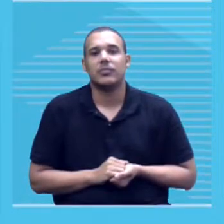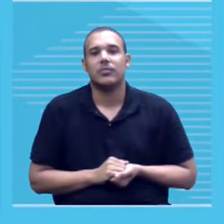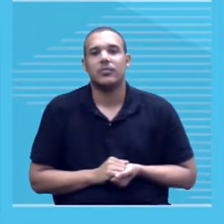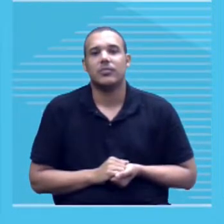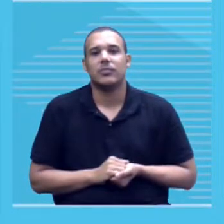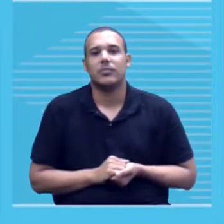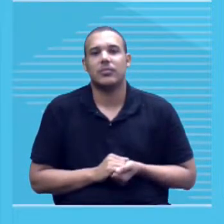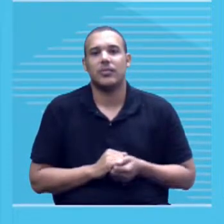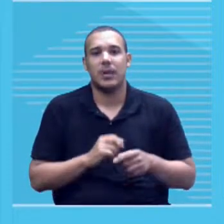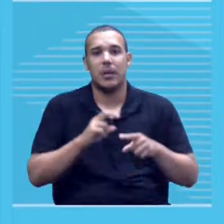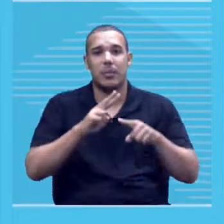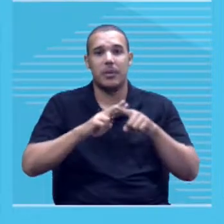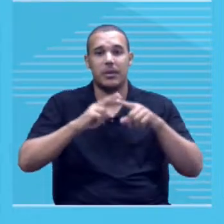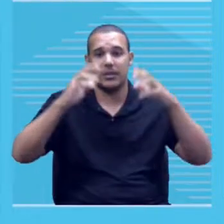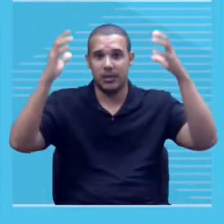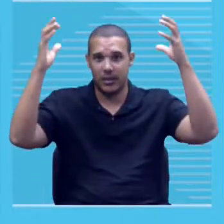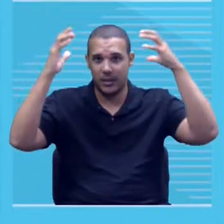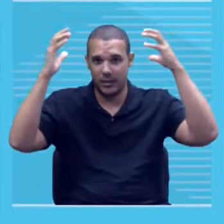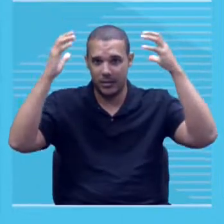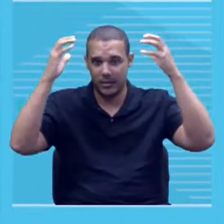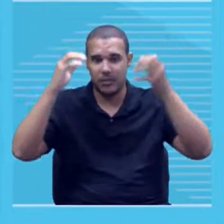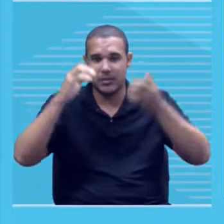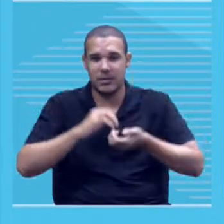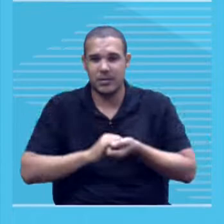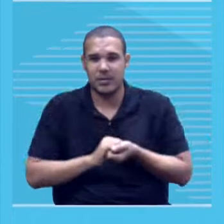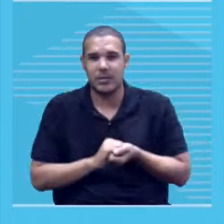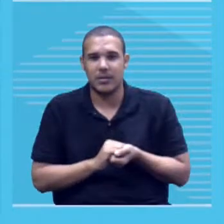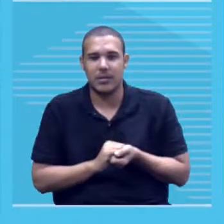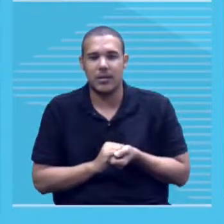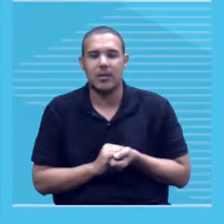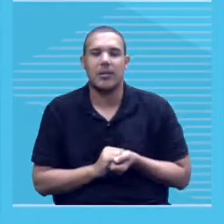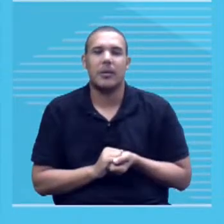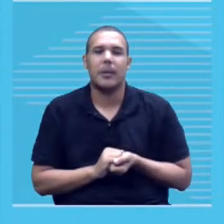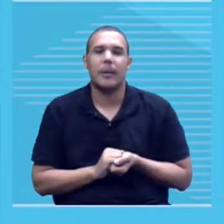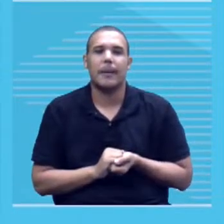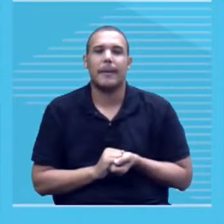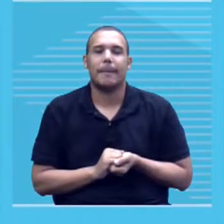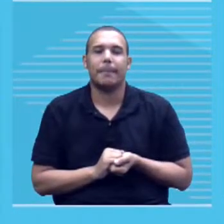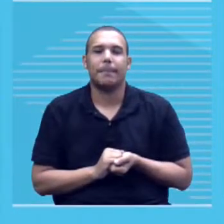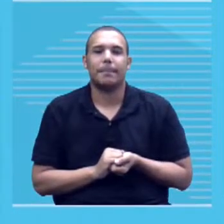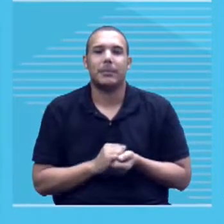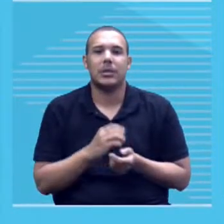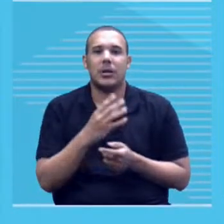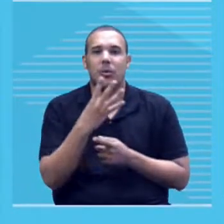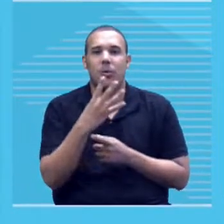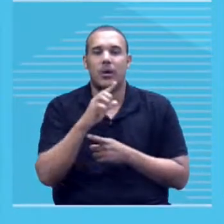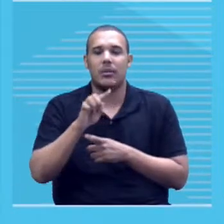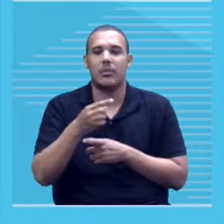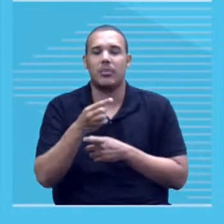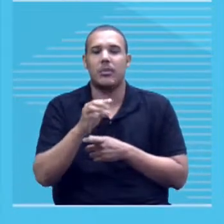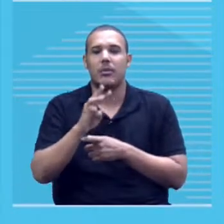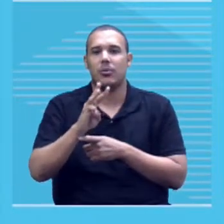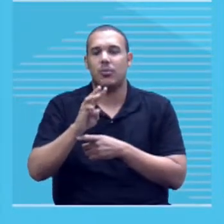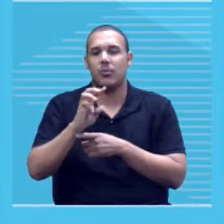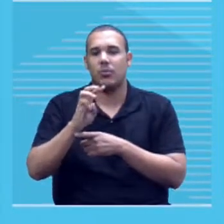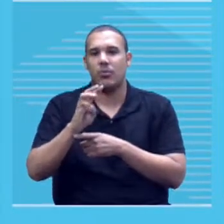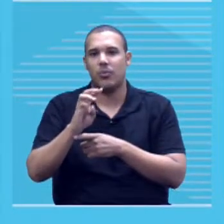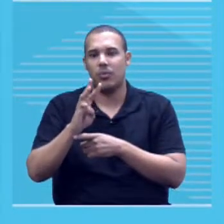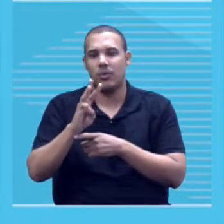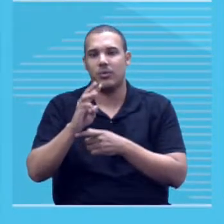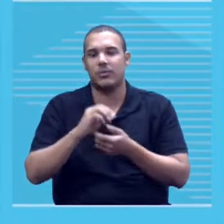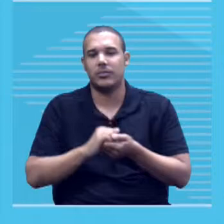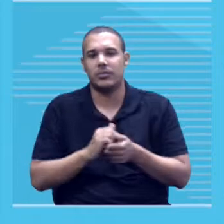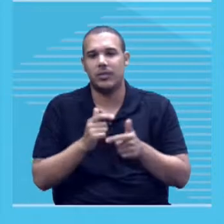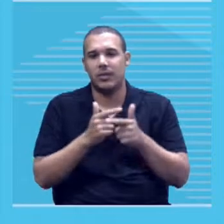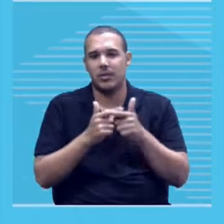A potência do chuveiro. A potência do chuveiro já veio de uma forma fácil para a gente identificar. Seria 4.000 watts. Quando eu divido por 1.000, eu